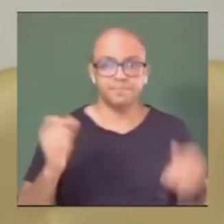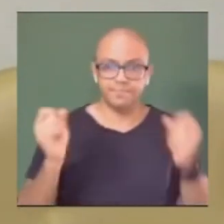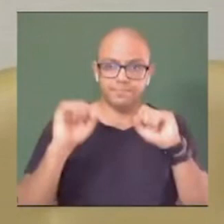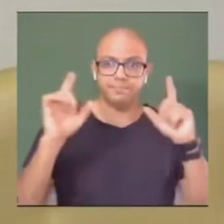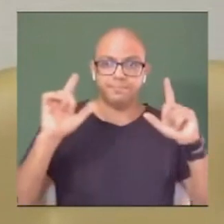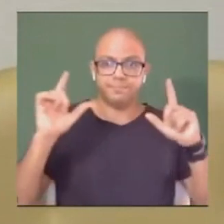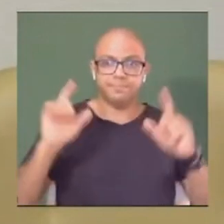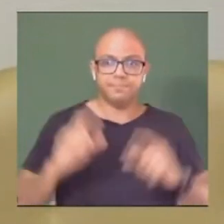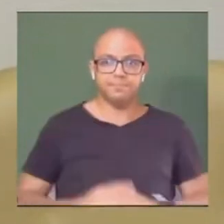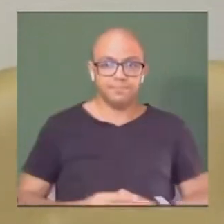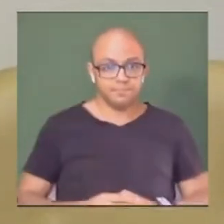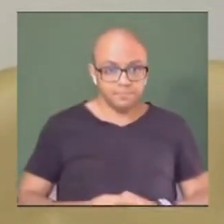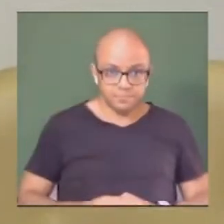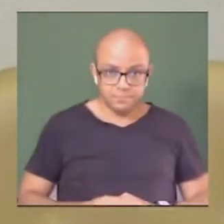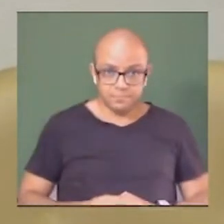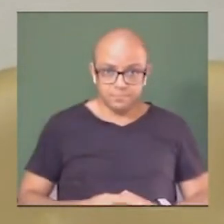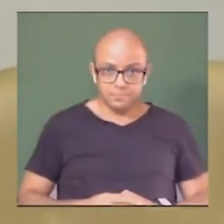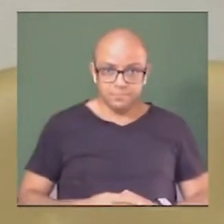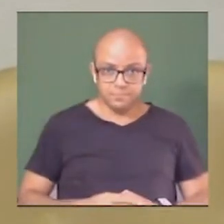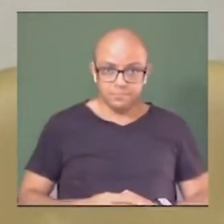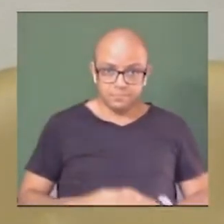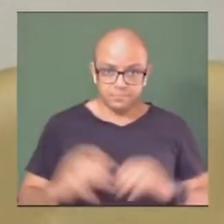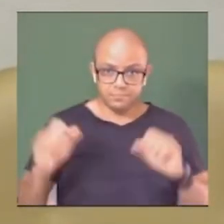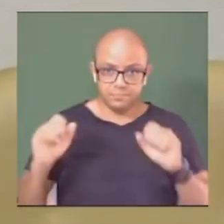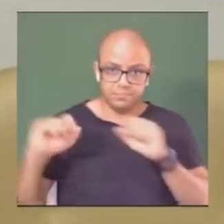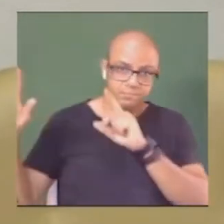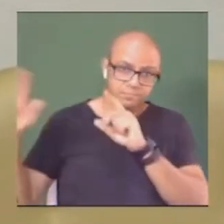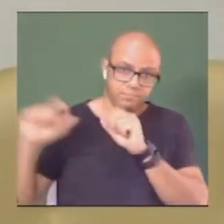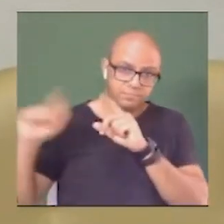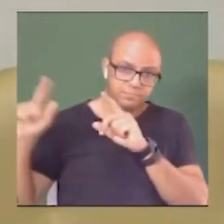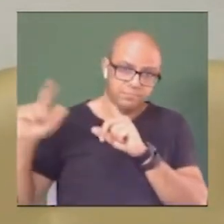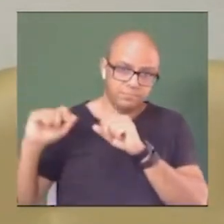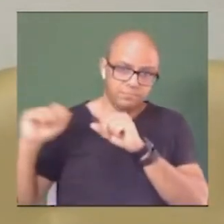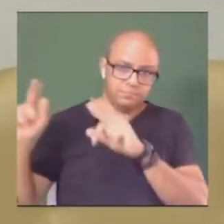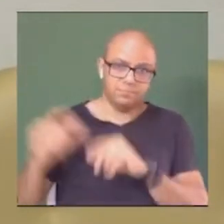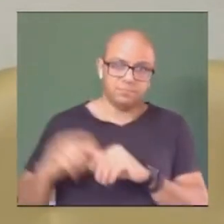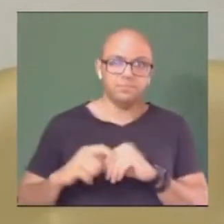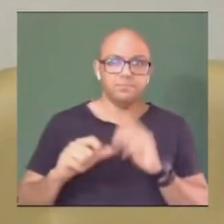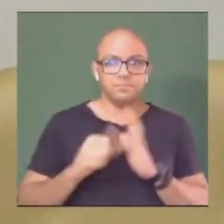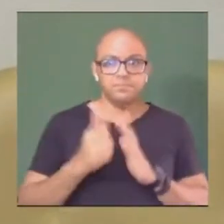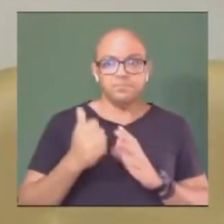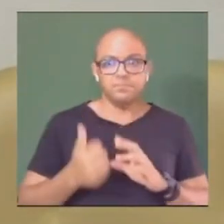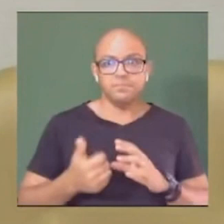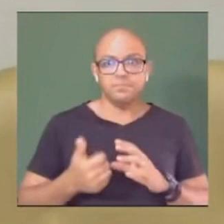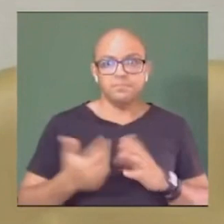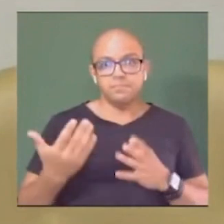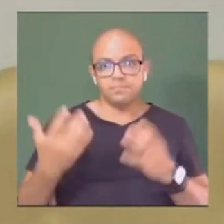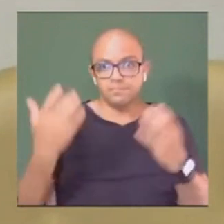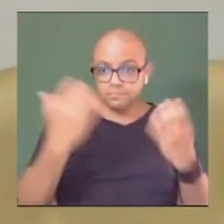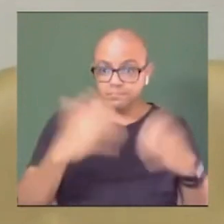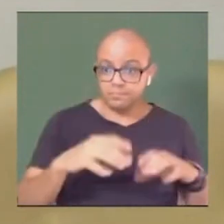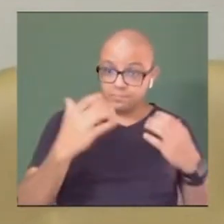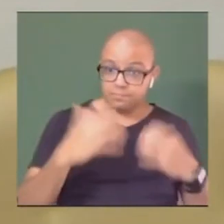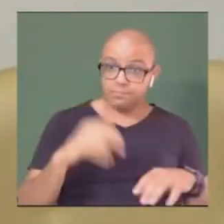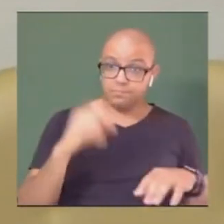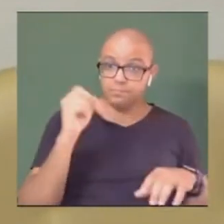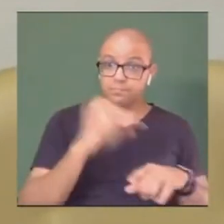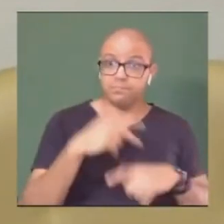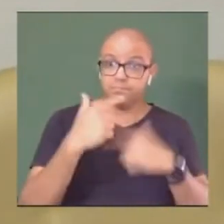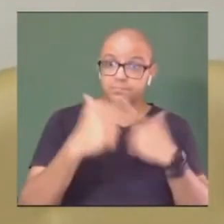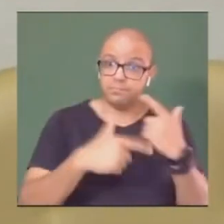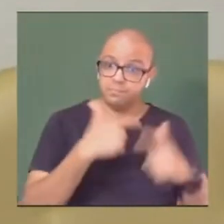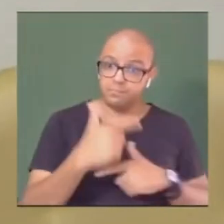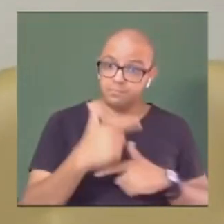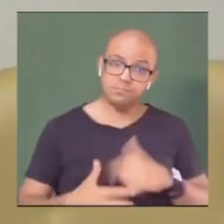nessa apresentação né então em primeiro lugar a questão dos concursos né concursos e contratações né apesar